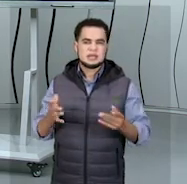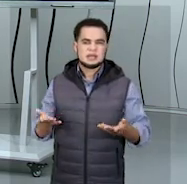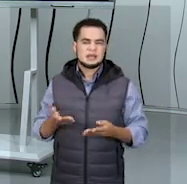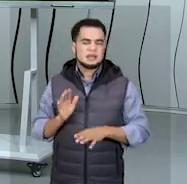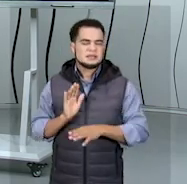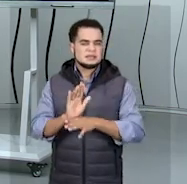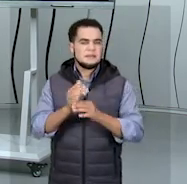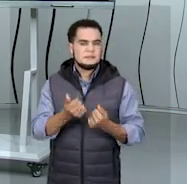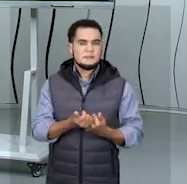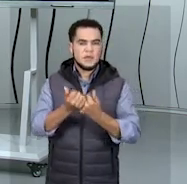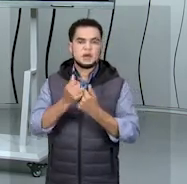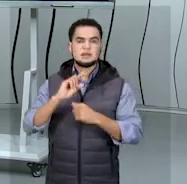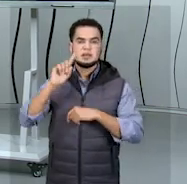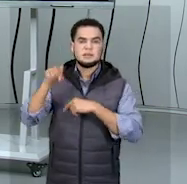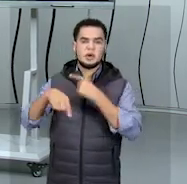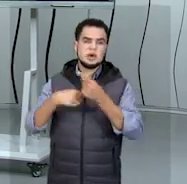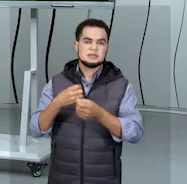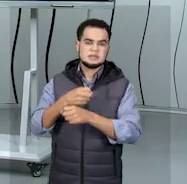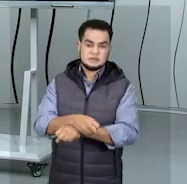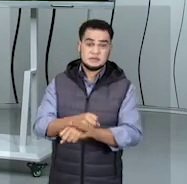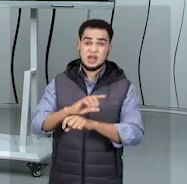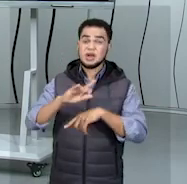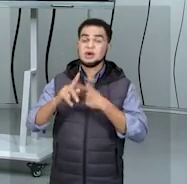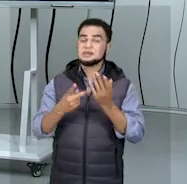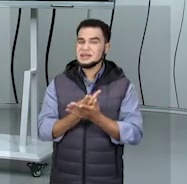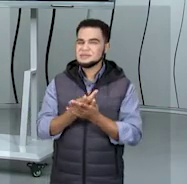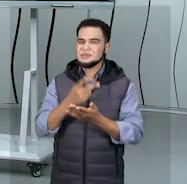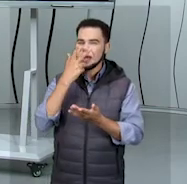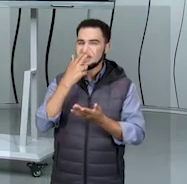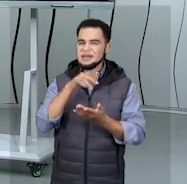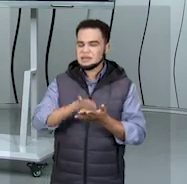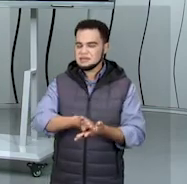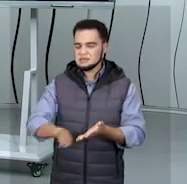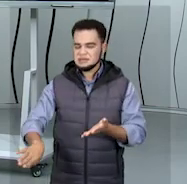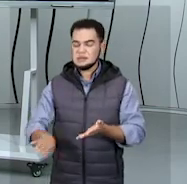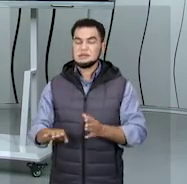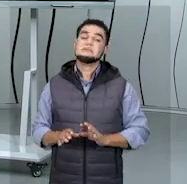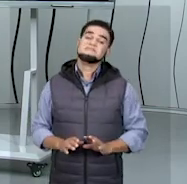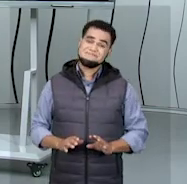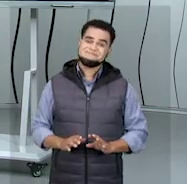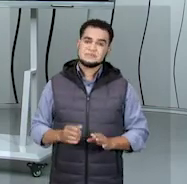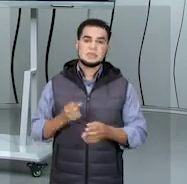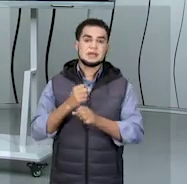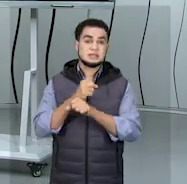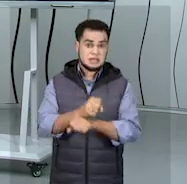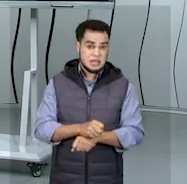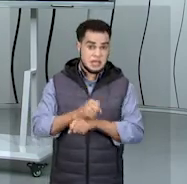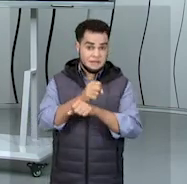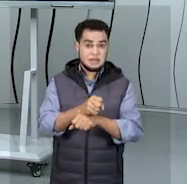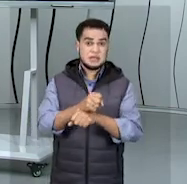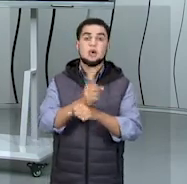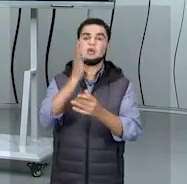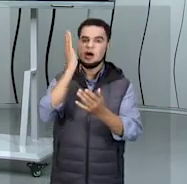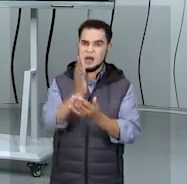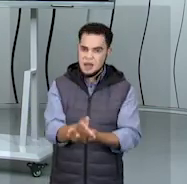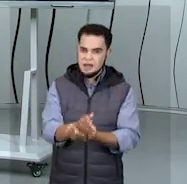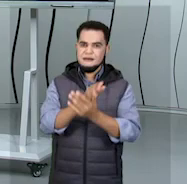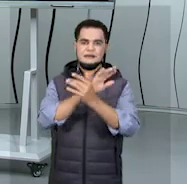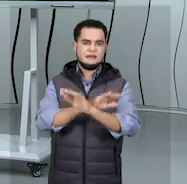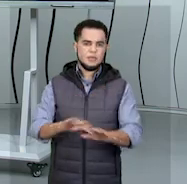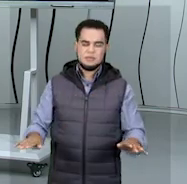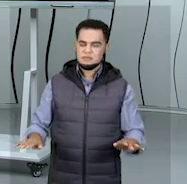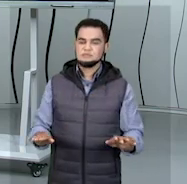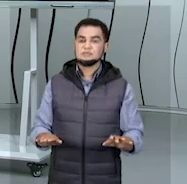uma marginalização dessas pessoas. Embora a escravidão houvesse terminado em